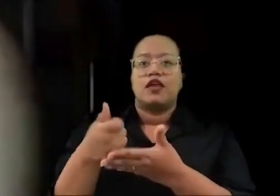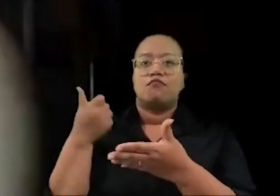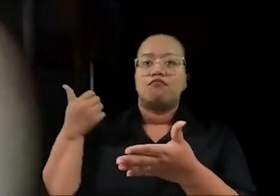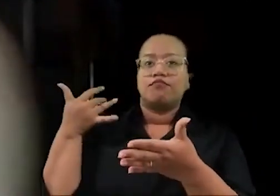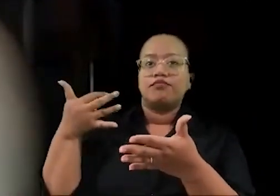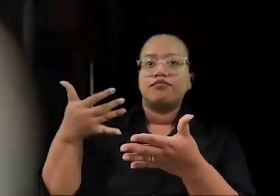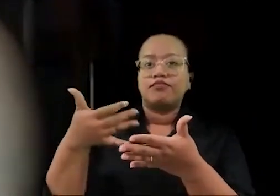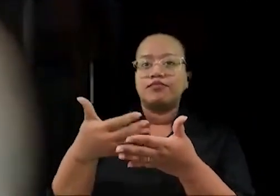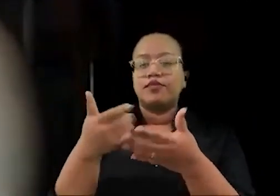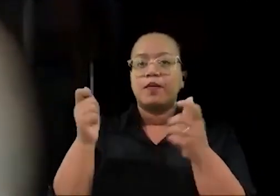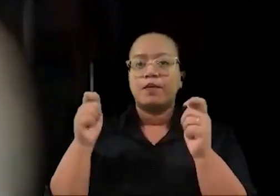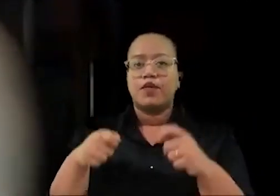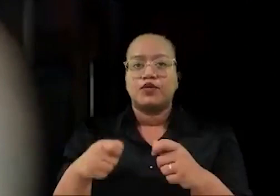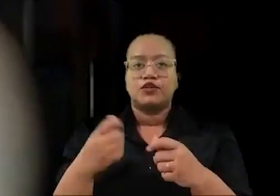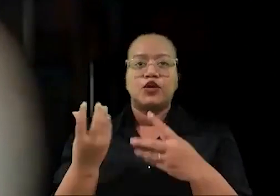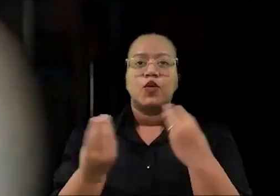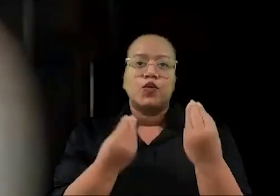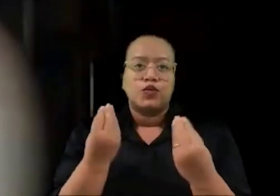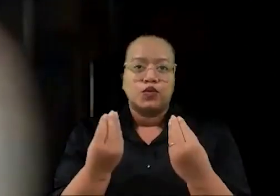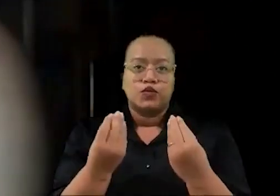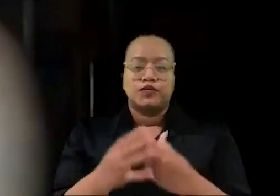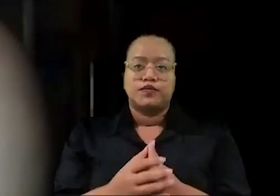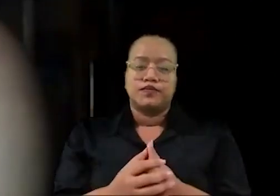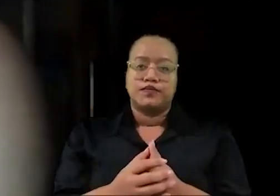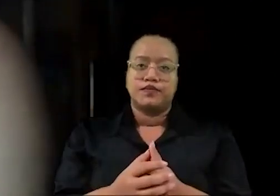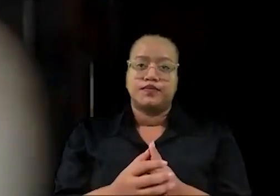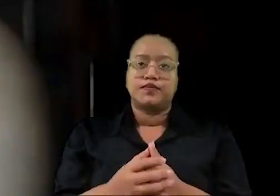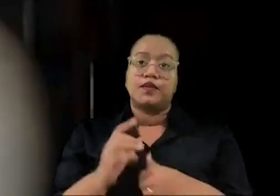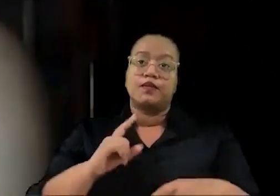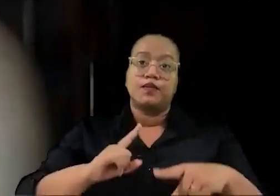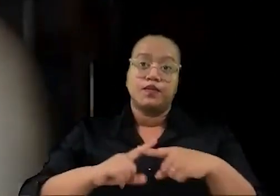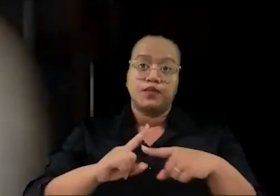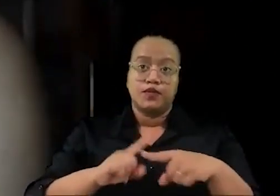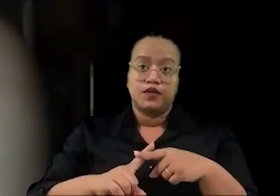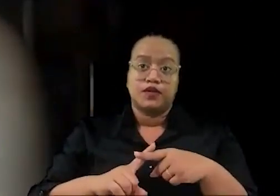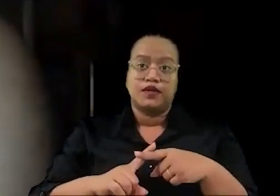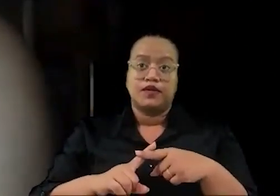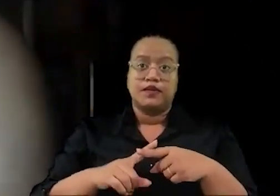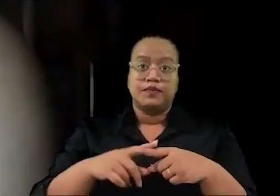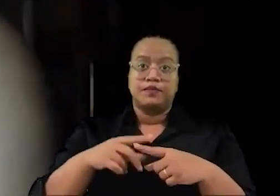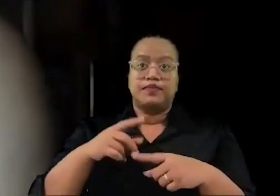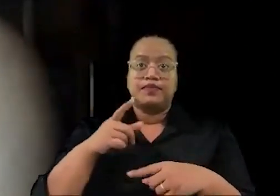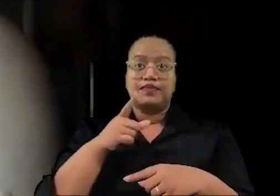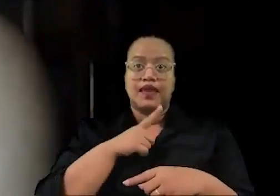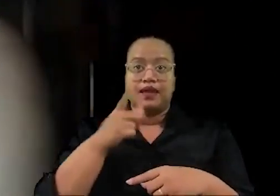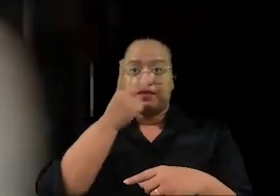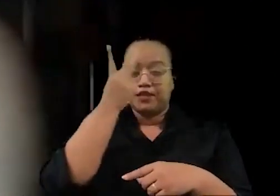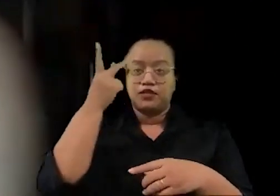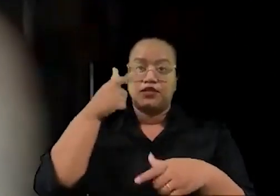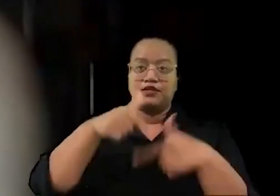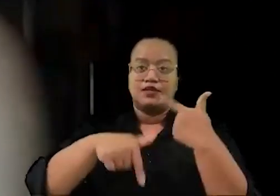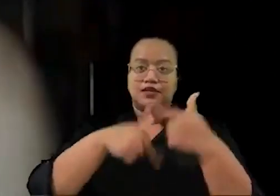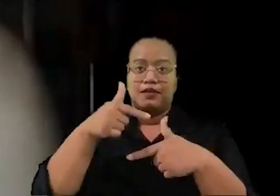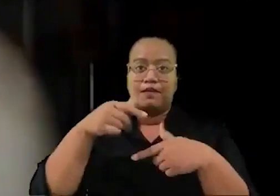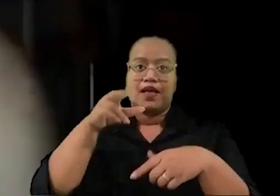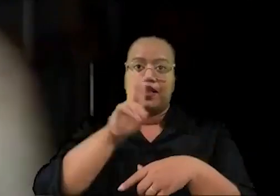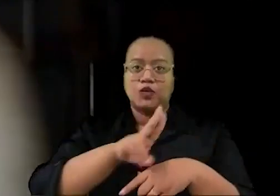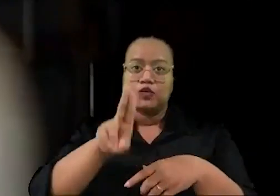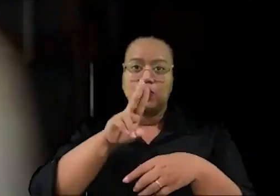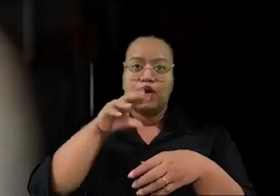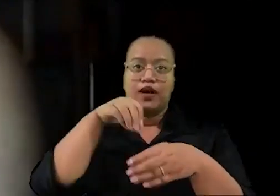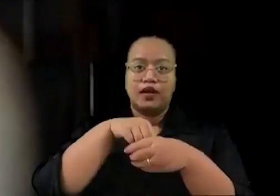Porque, por enquanto, para quem trabalha com PJE, trabalha no sentido de usuário, ele traz